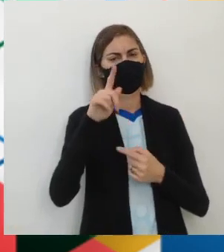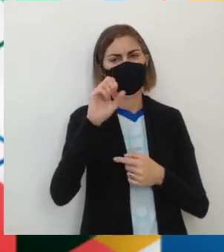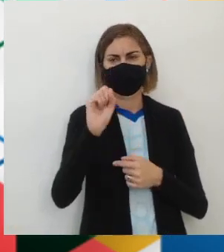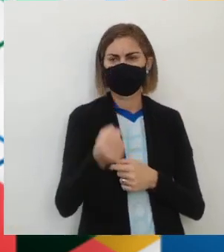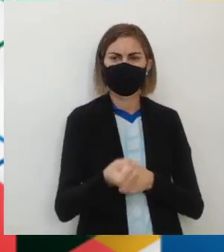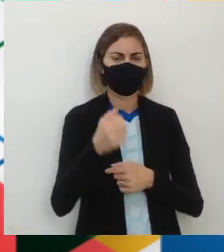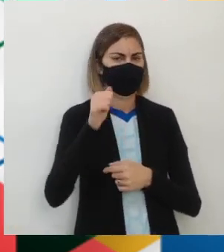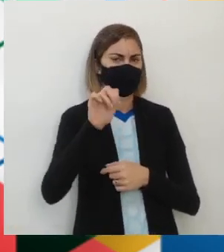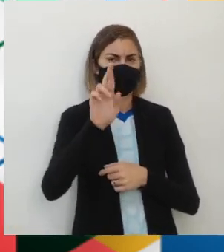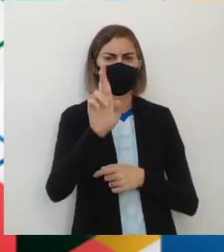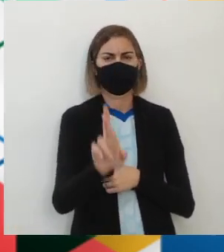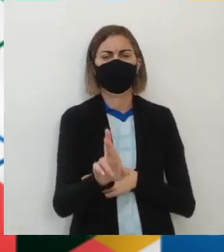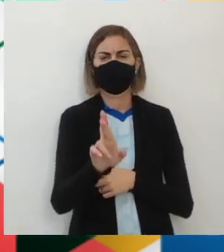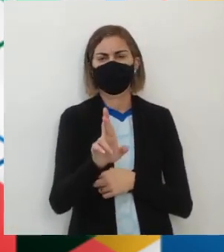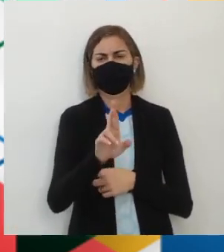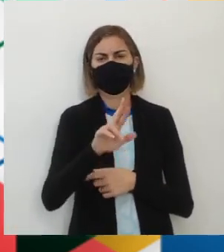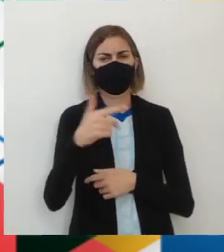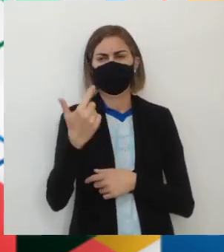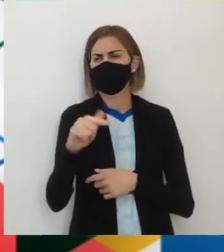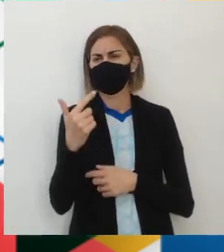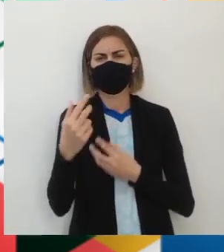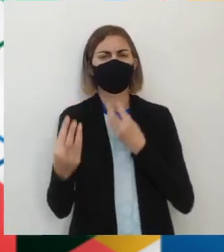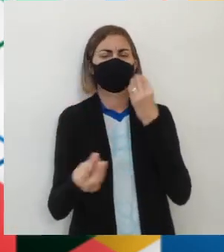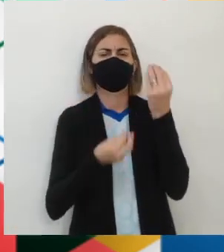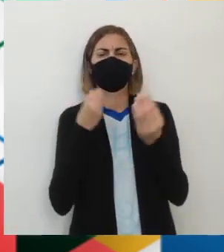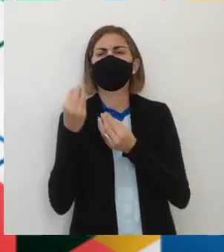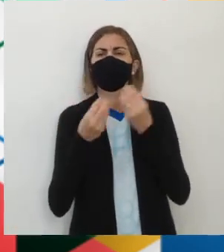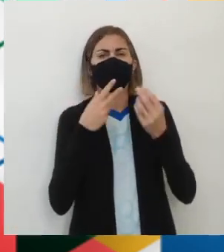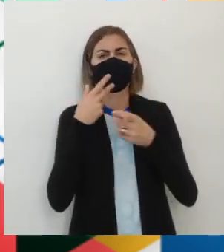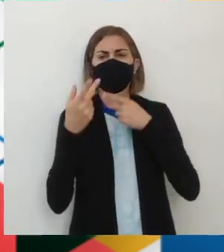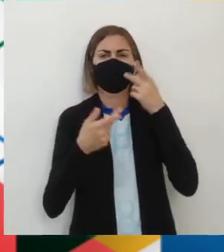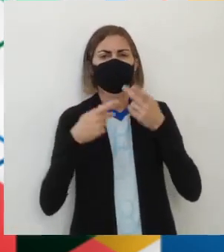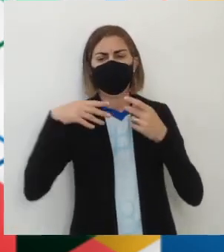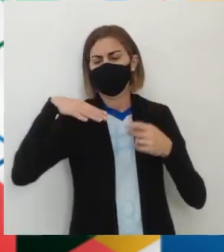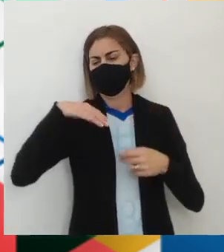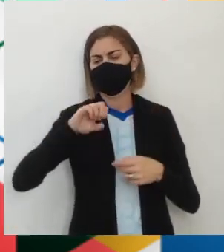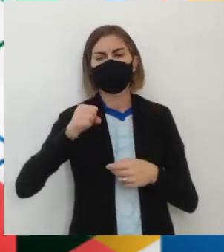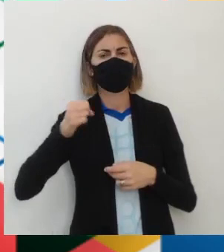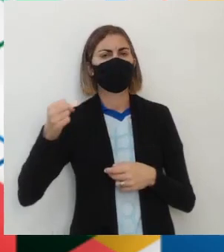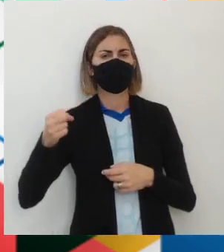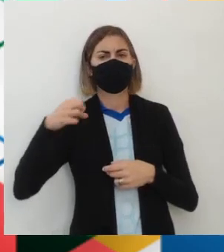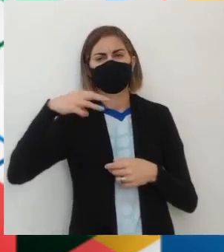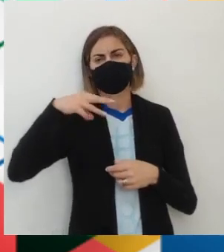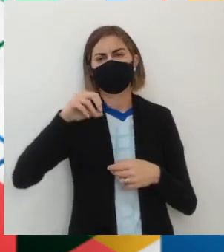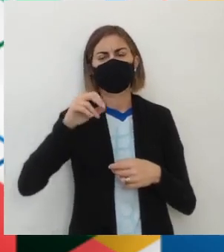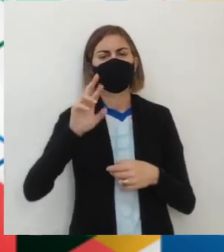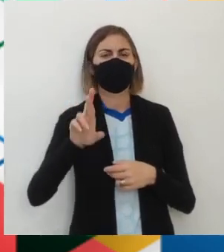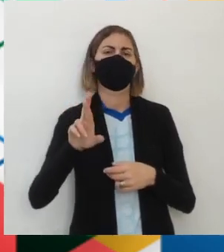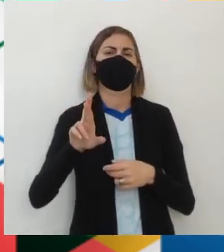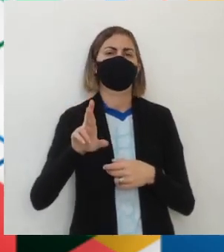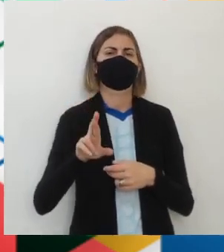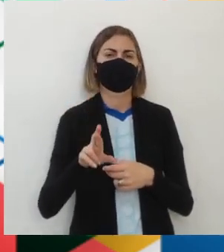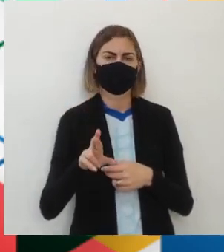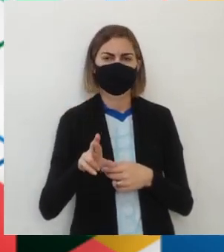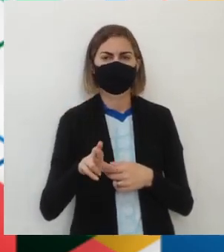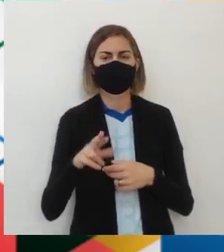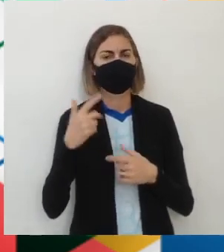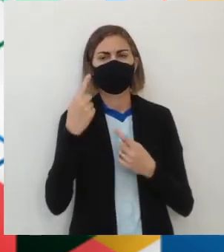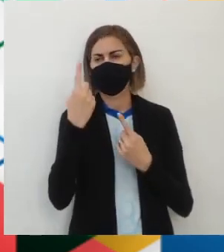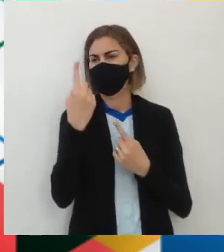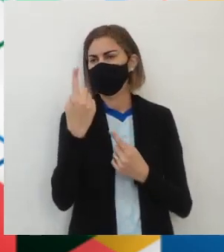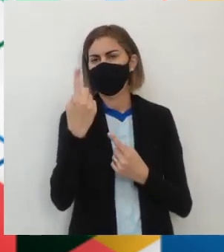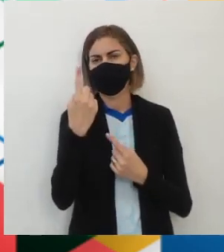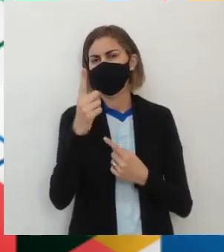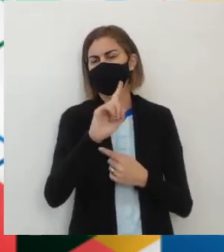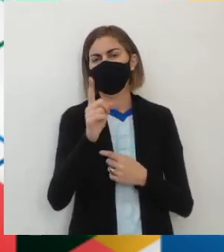compõe o ar atmosférico, não tem como eu dizer a massa molar desse, entre aspas, gás. Porque não é um, né?